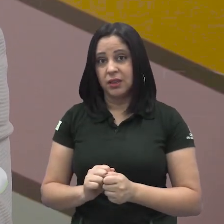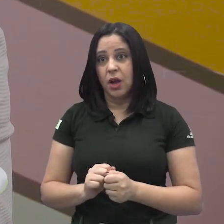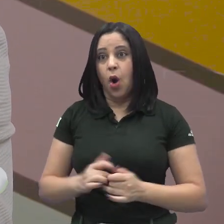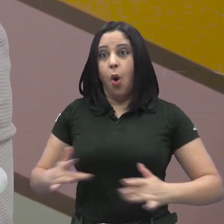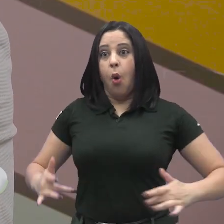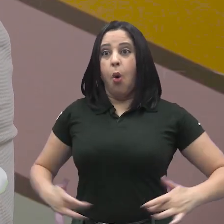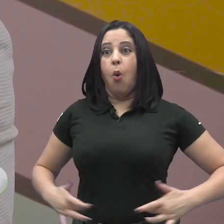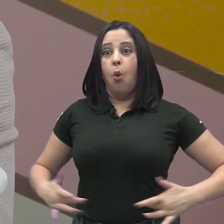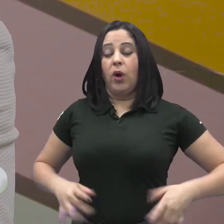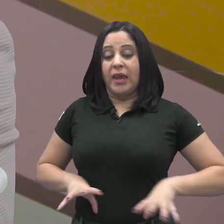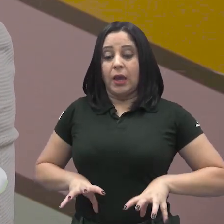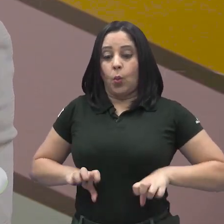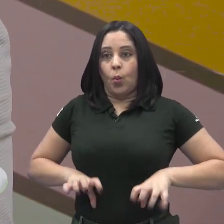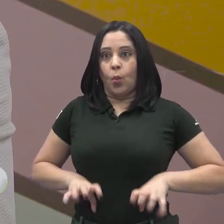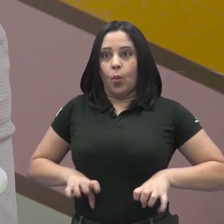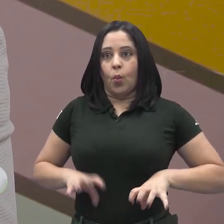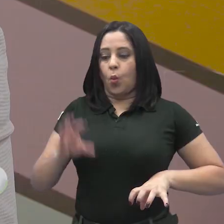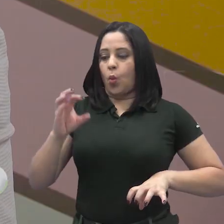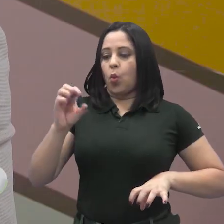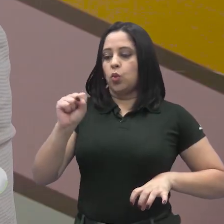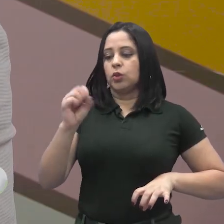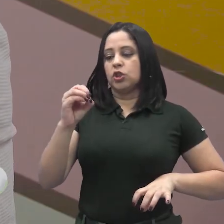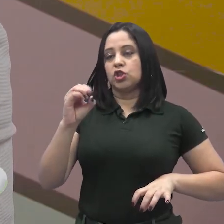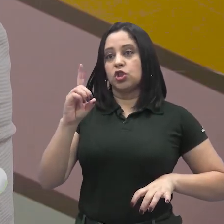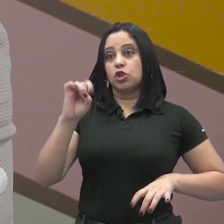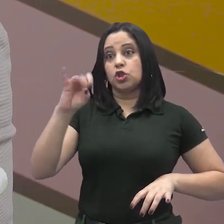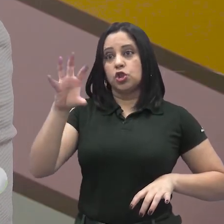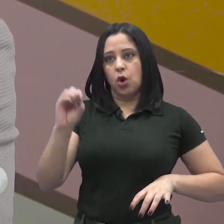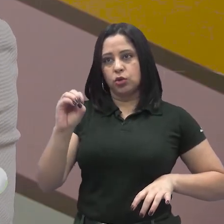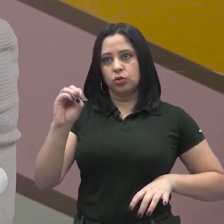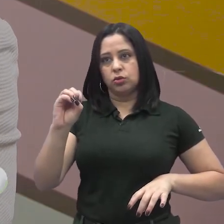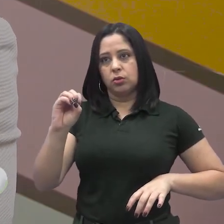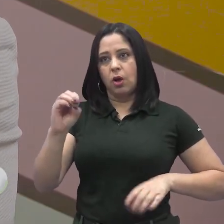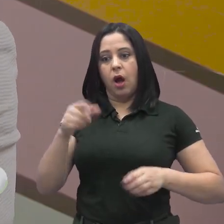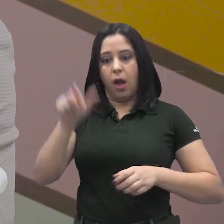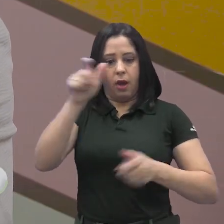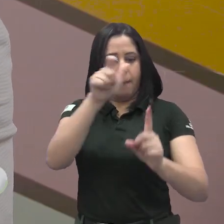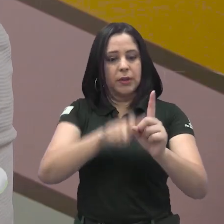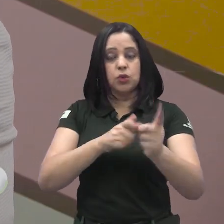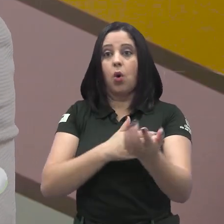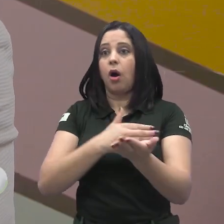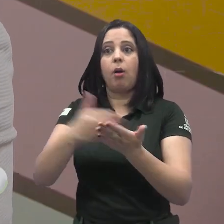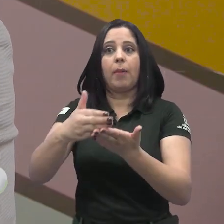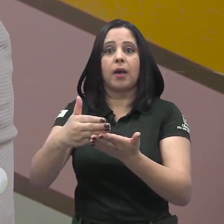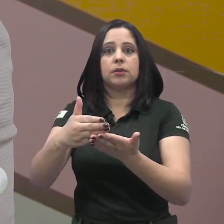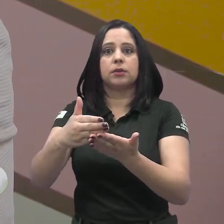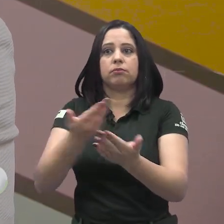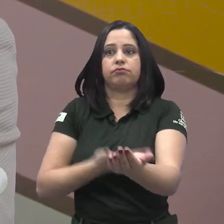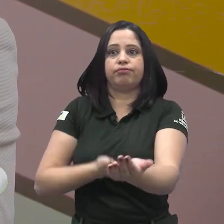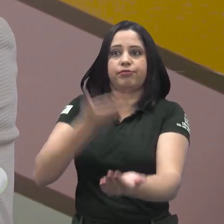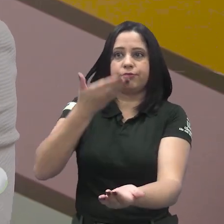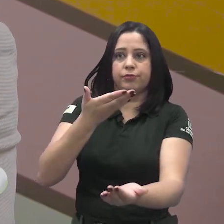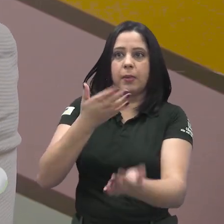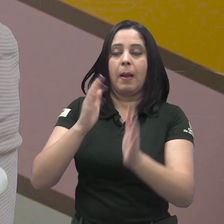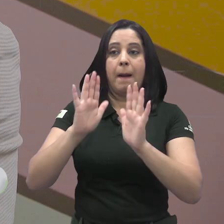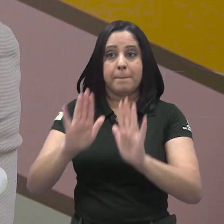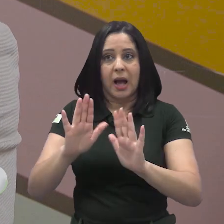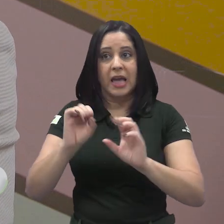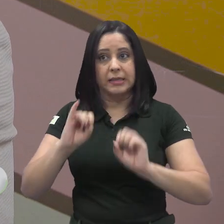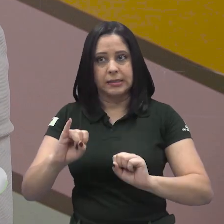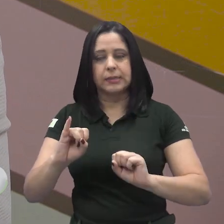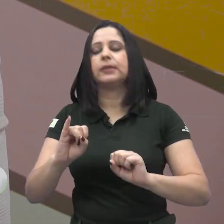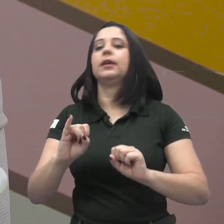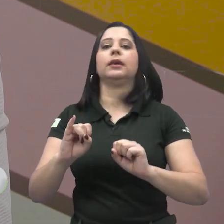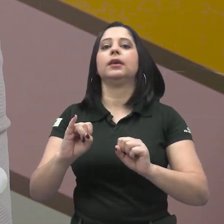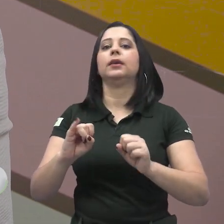pelos rins. Isso faz com que ela fique mais hipertensa. Então, uma vez que você quebra esse ciclo vicioso, você controla melhor o diabetes,